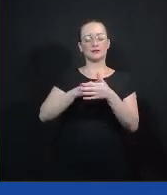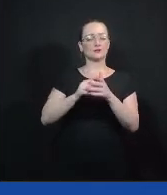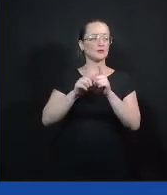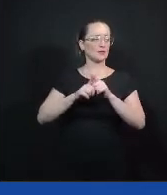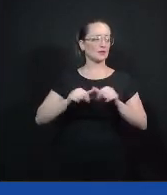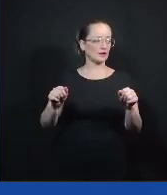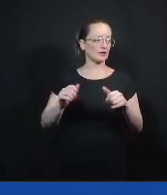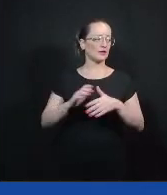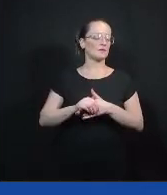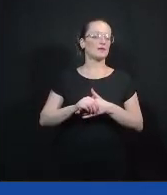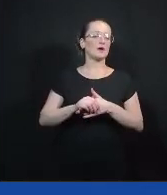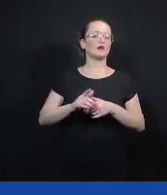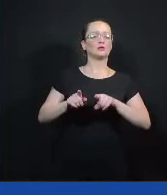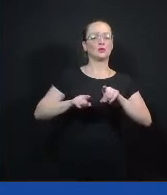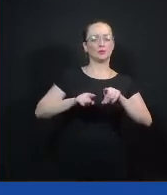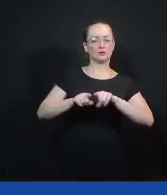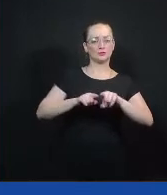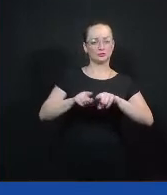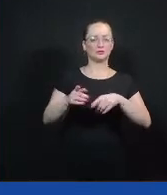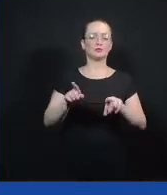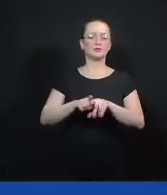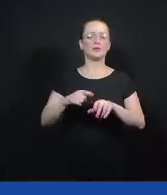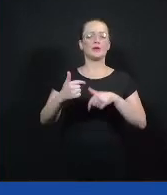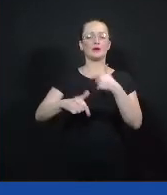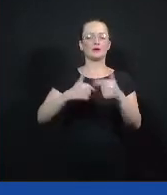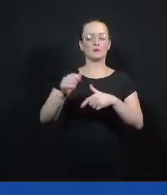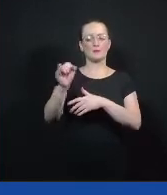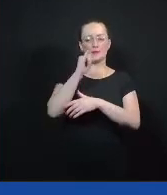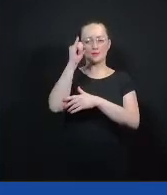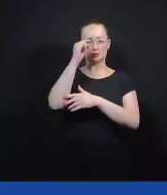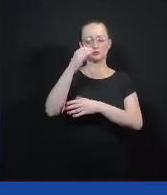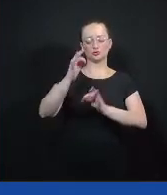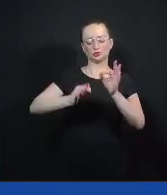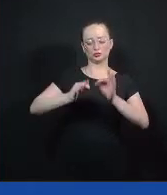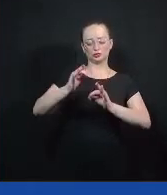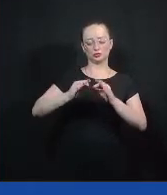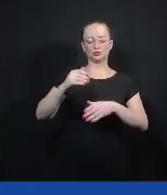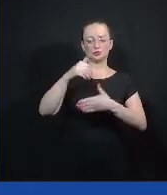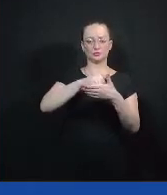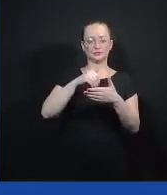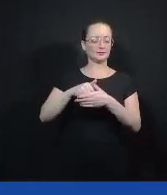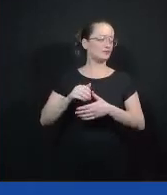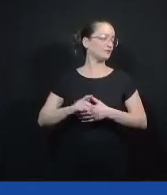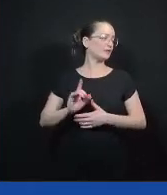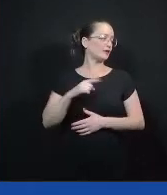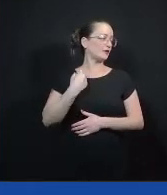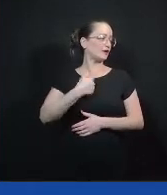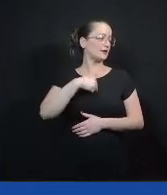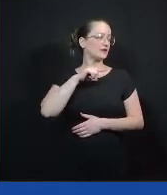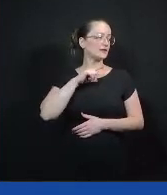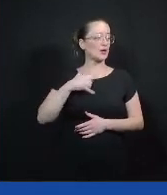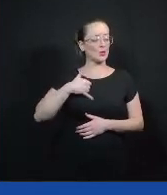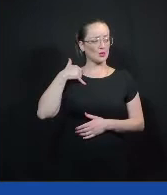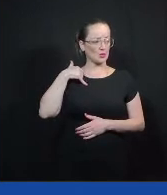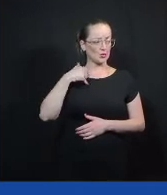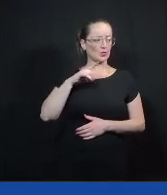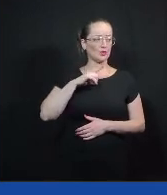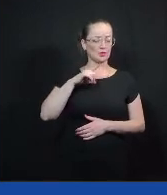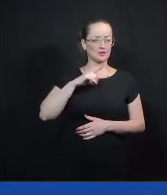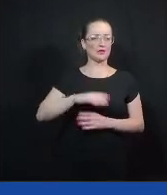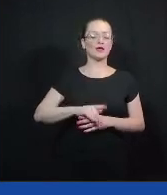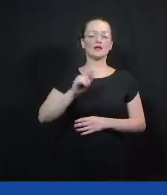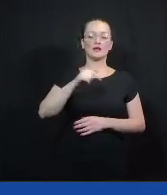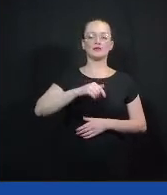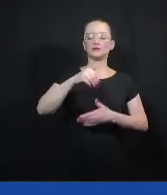eleições que são competitivas, com o trabalho importante da Justiça Eleitoral. Então, nós temos que nos orgulhar, né, dessa instituição